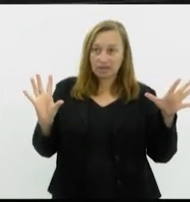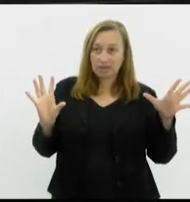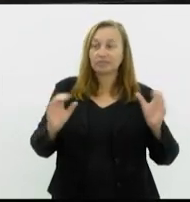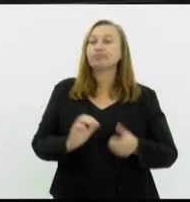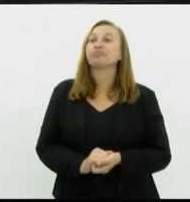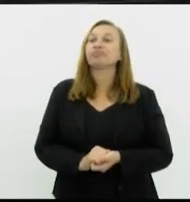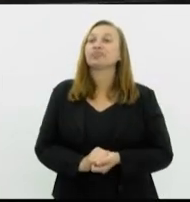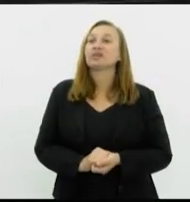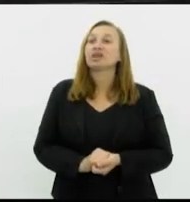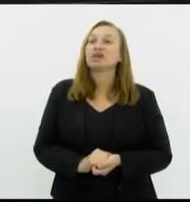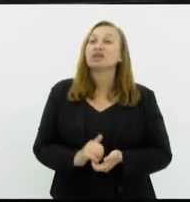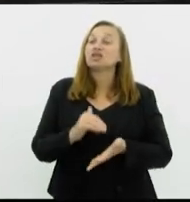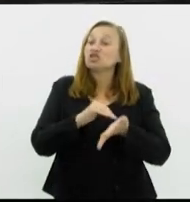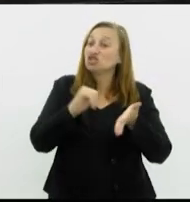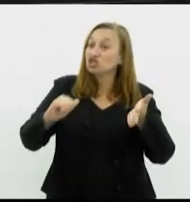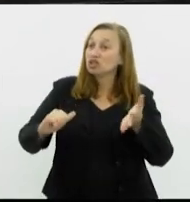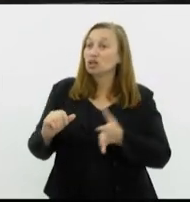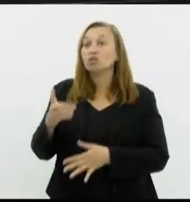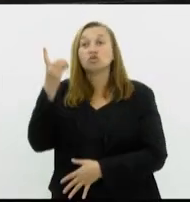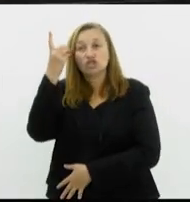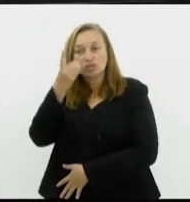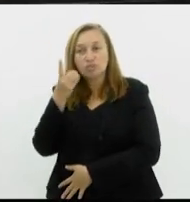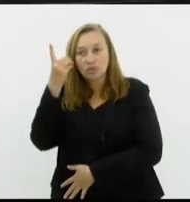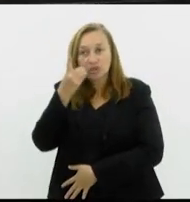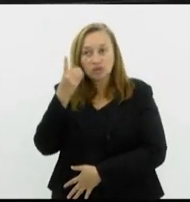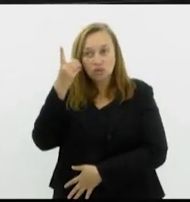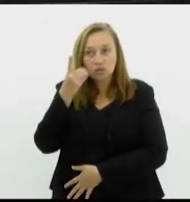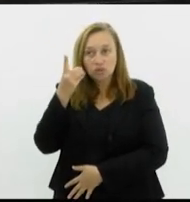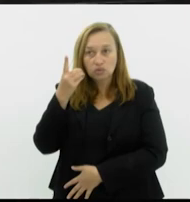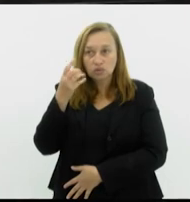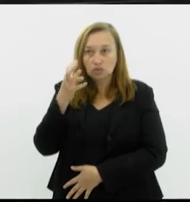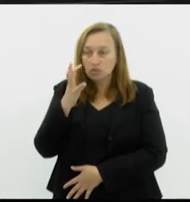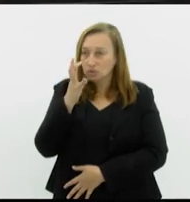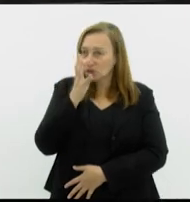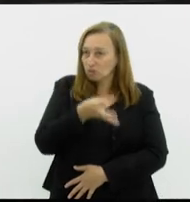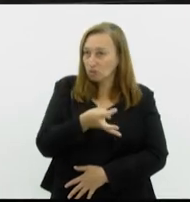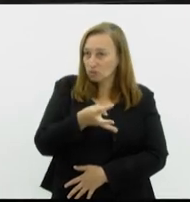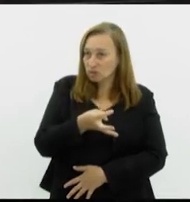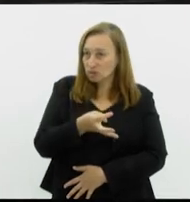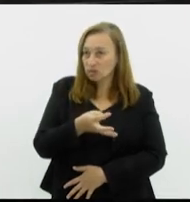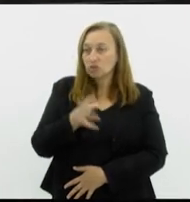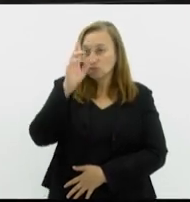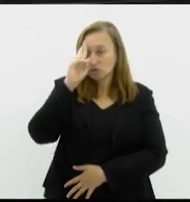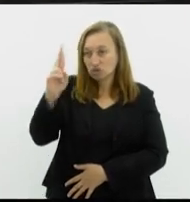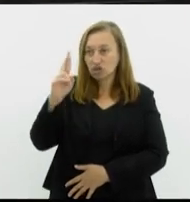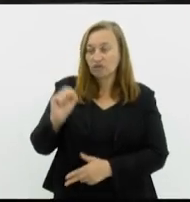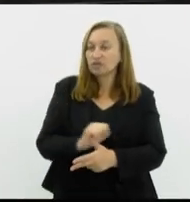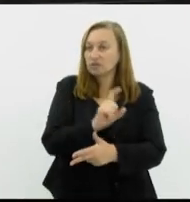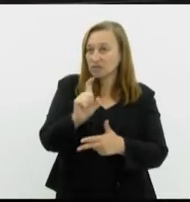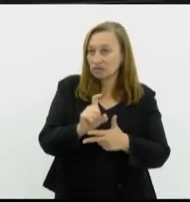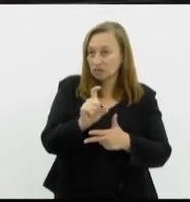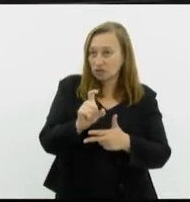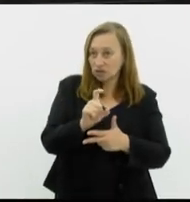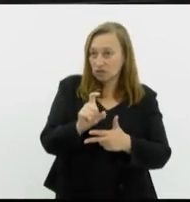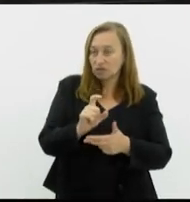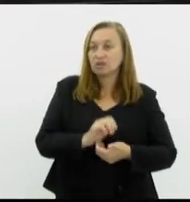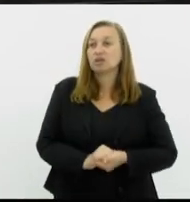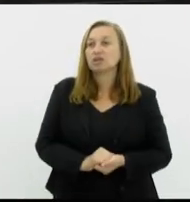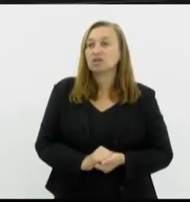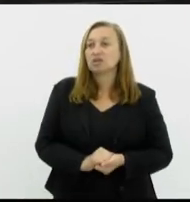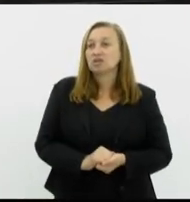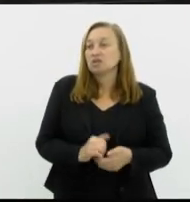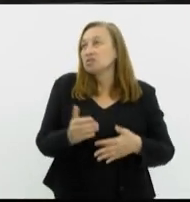tira esses parlamentares do jugo do chefe do executivo, chame